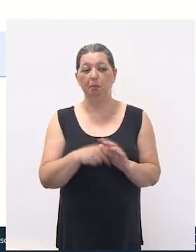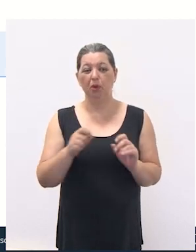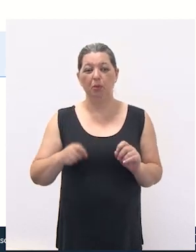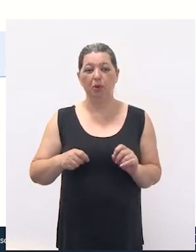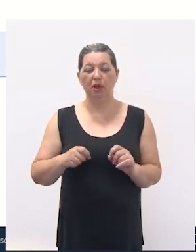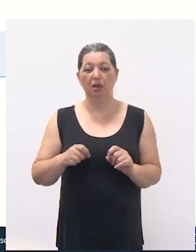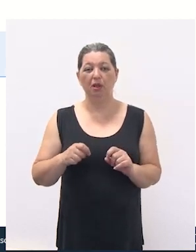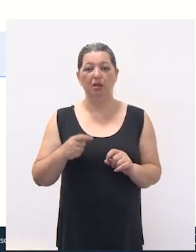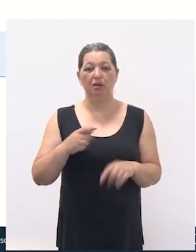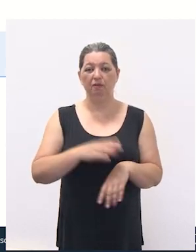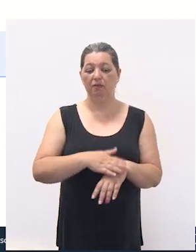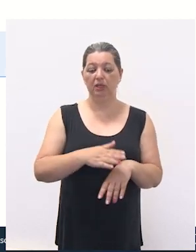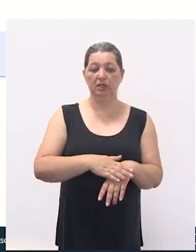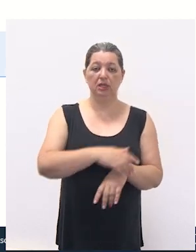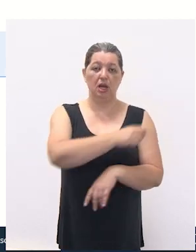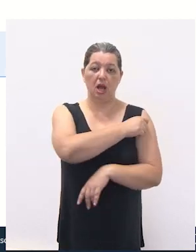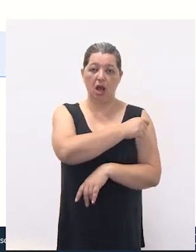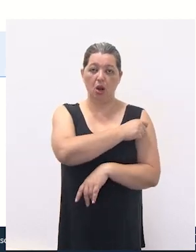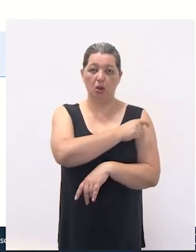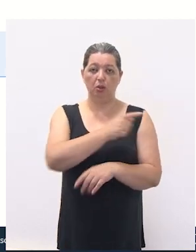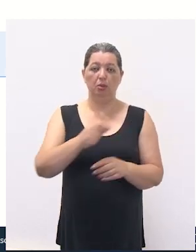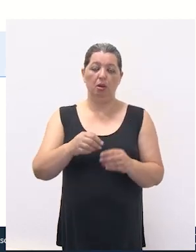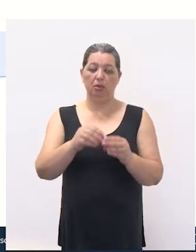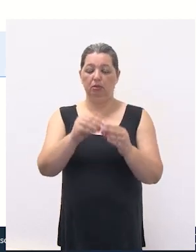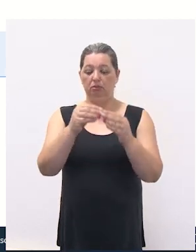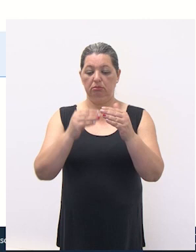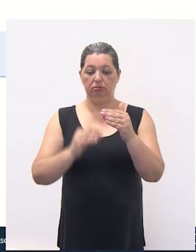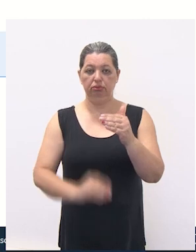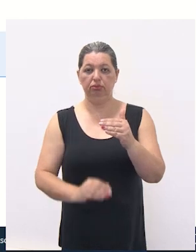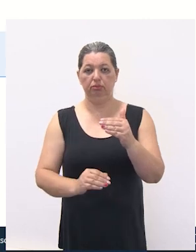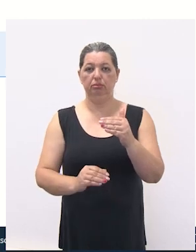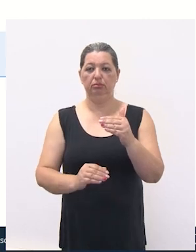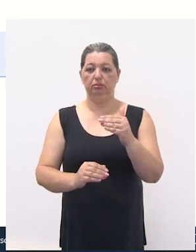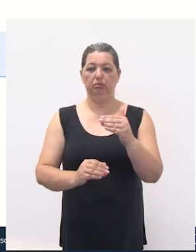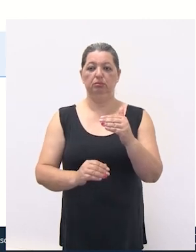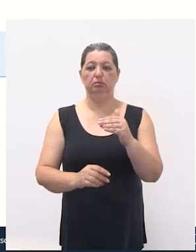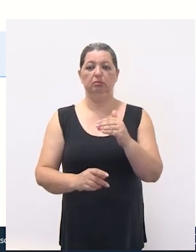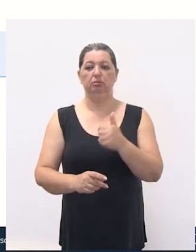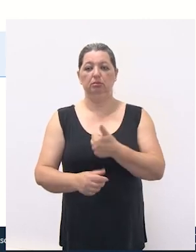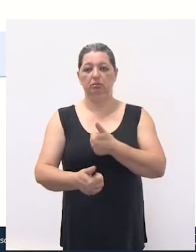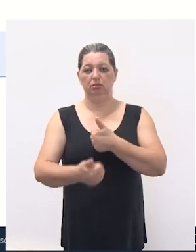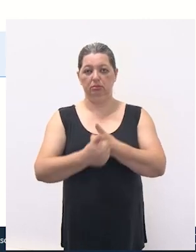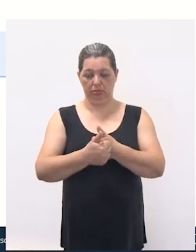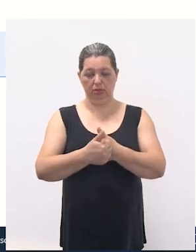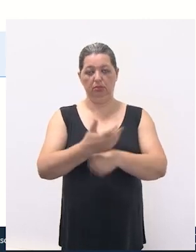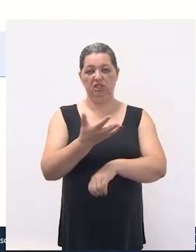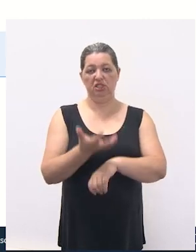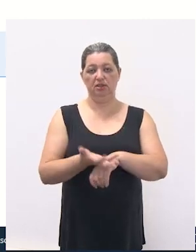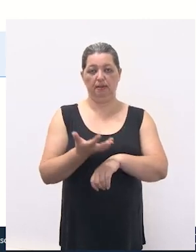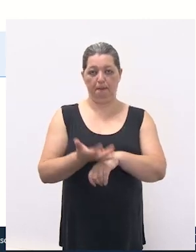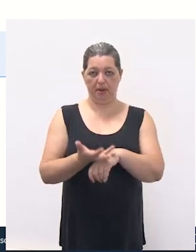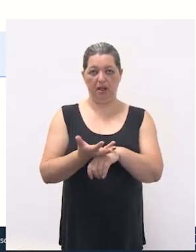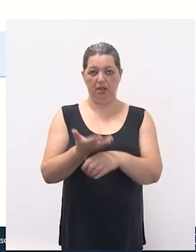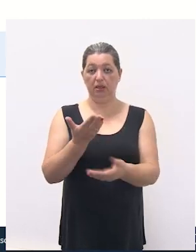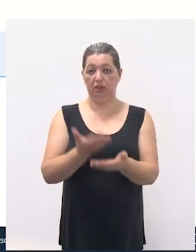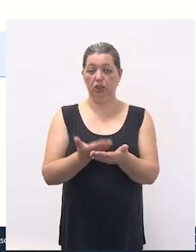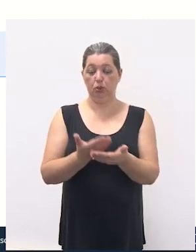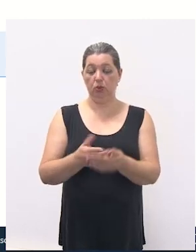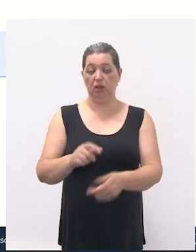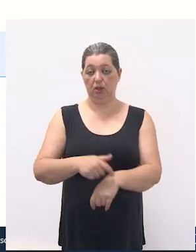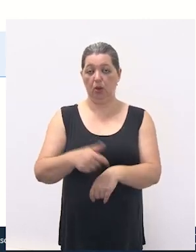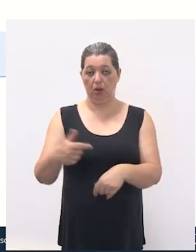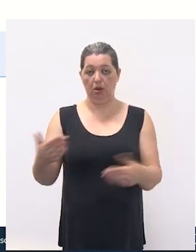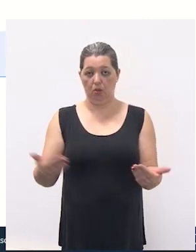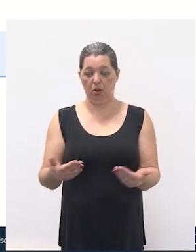com que o aluno arraste para baixo até chegar na unidade que a gente está estudando agora. Mas eu, por exemplo, o que eu